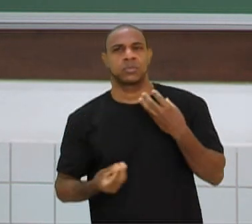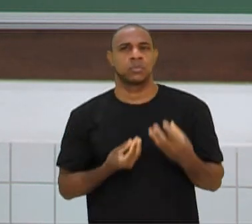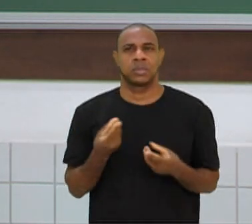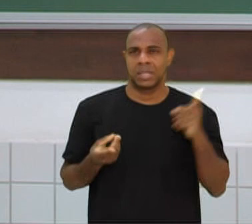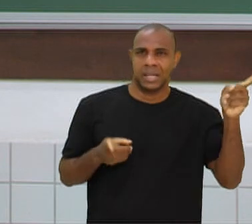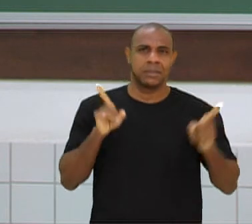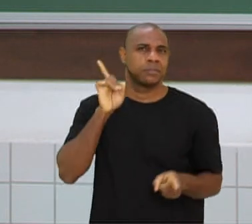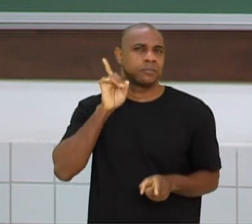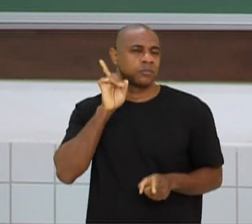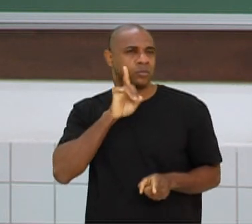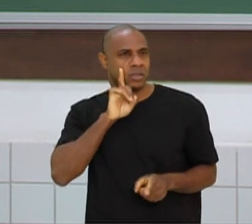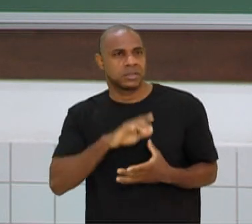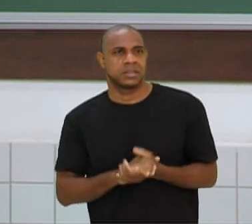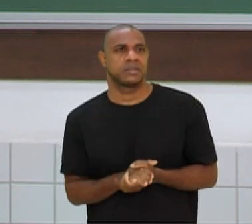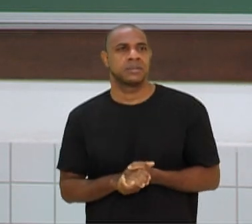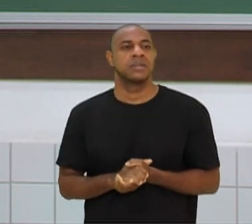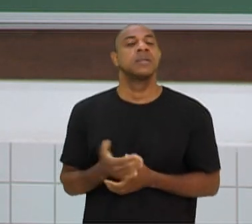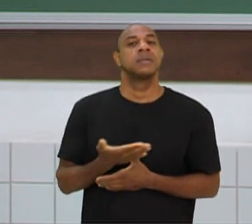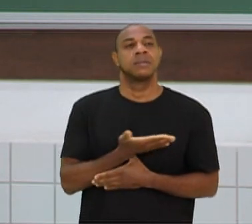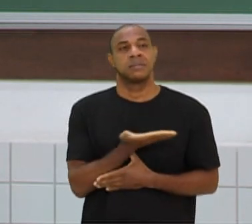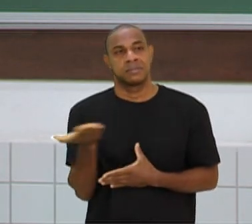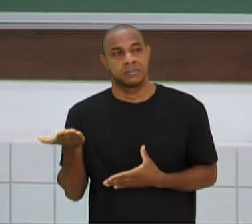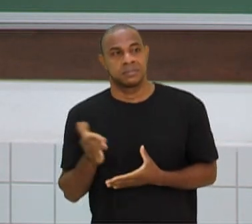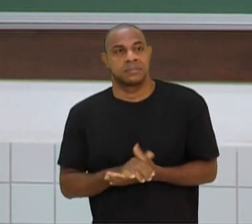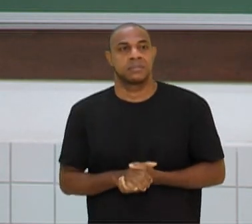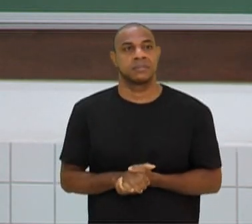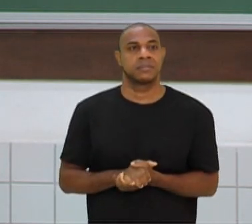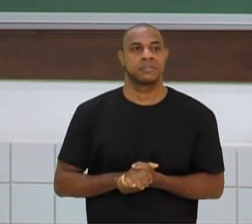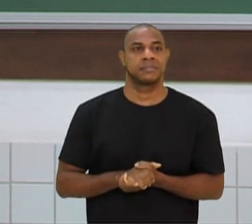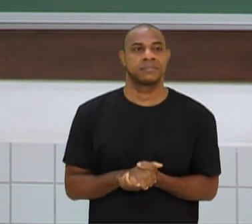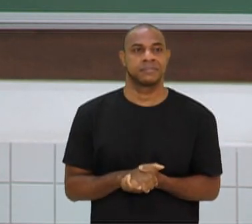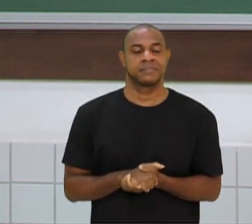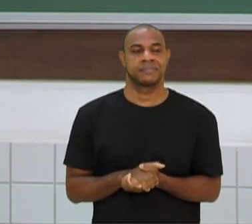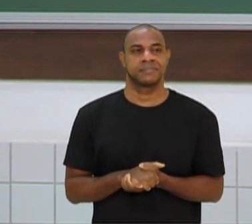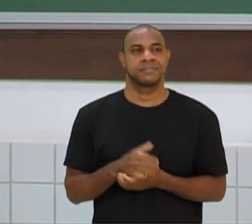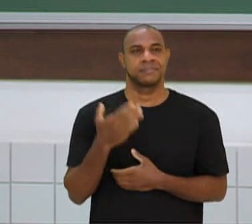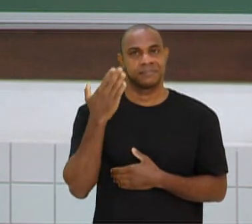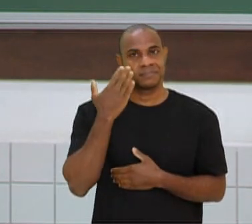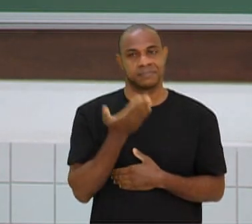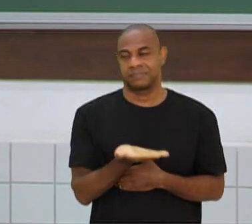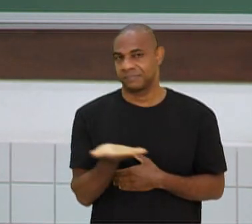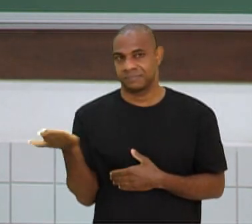algumas curiosidades. Desejo a vocês Thanksgiving